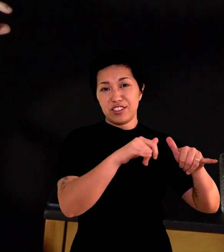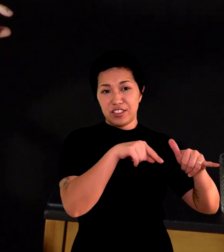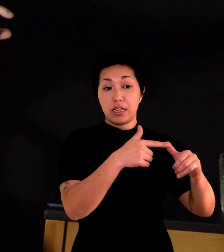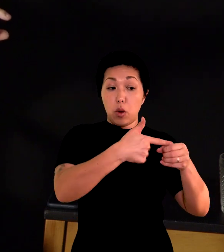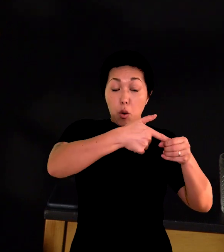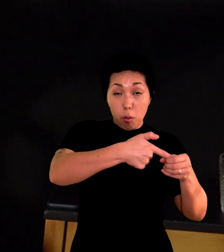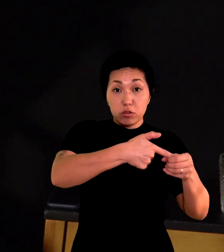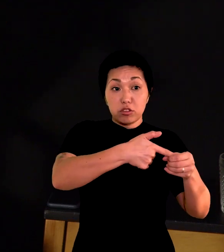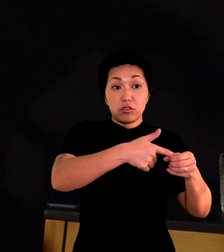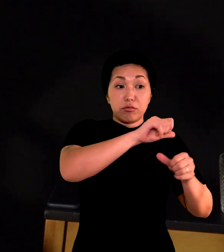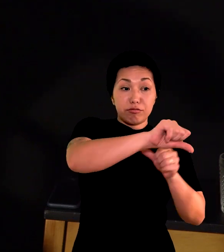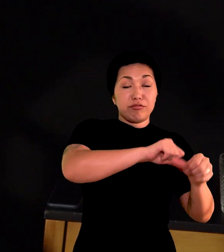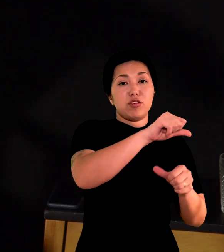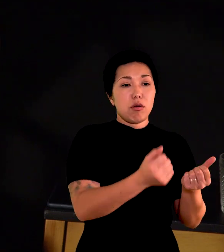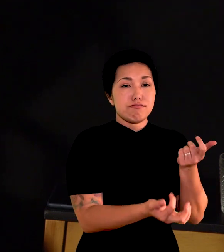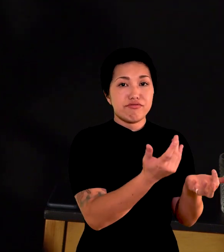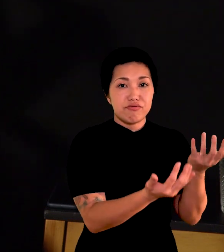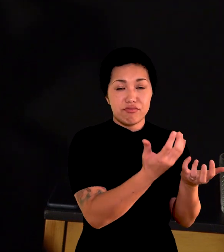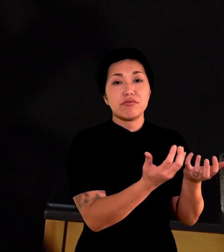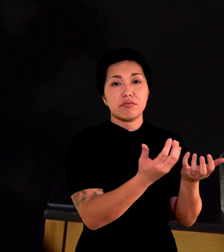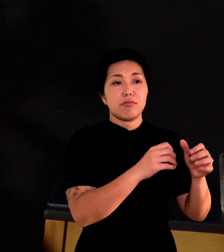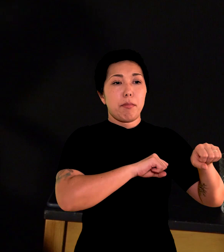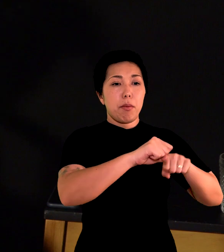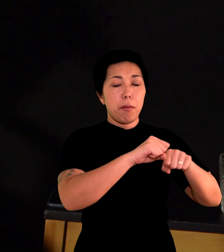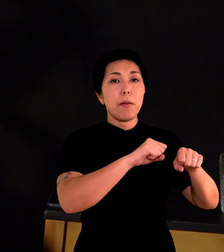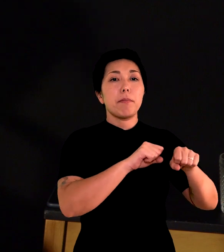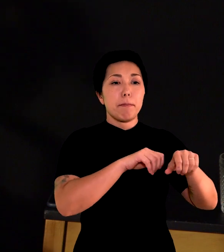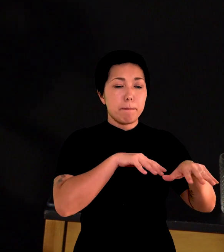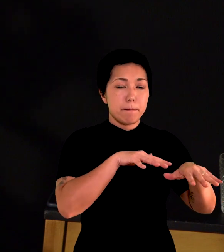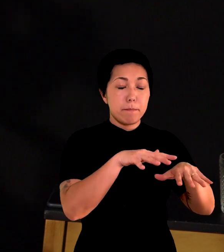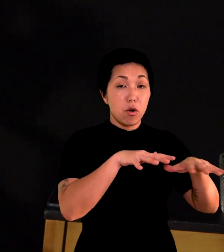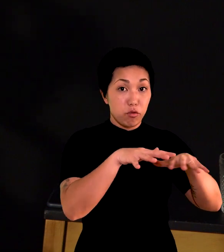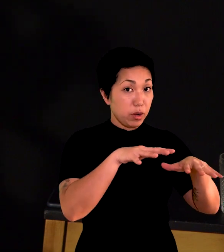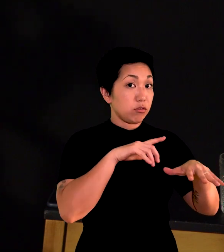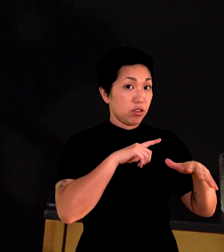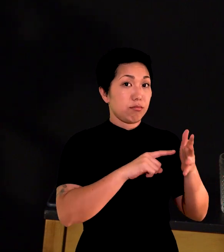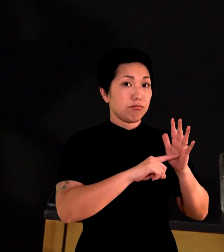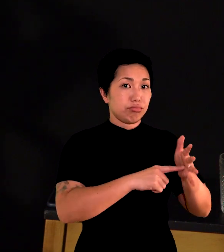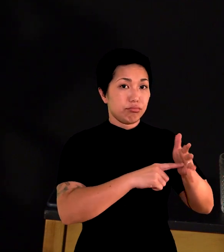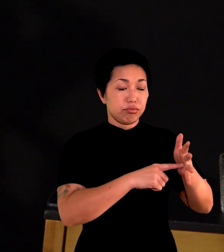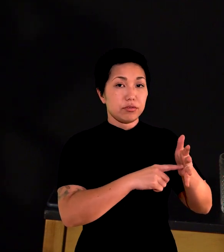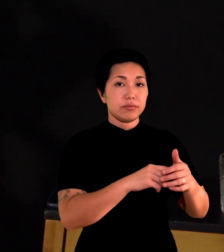20% da energia que está no combustível para se transformar em movimento.